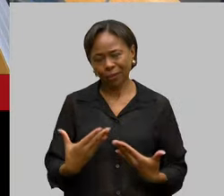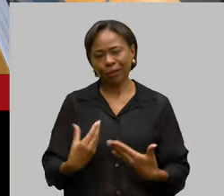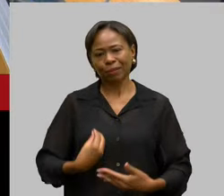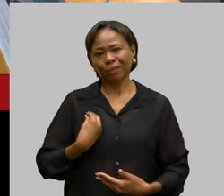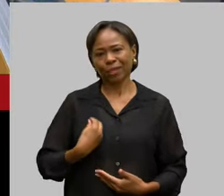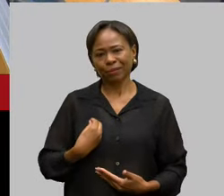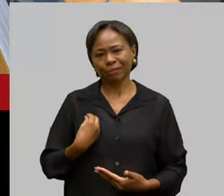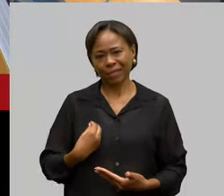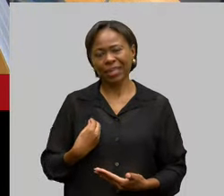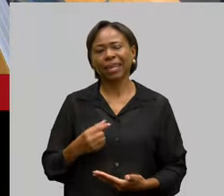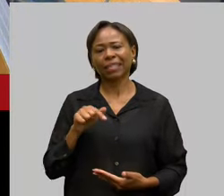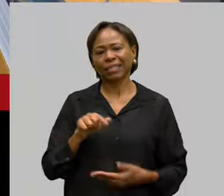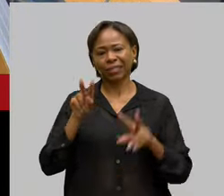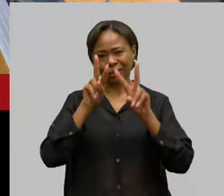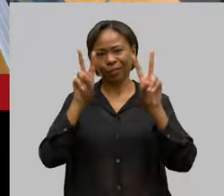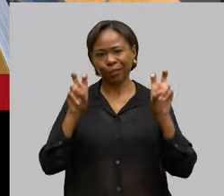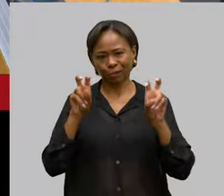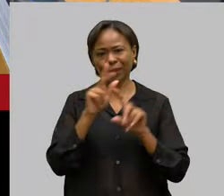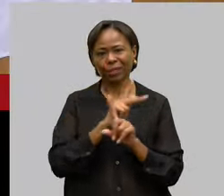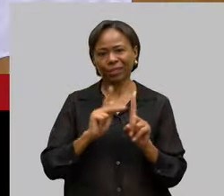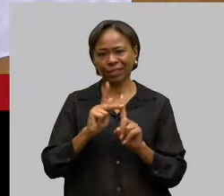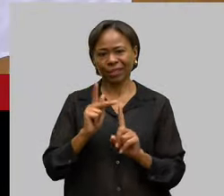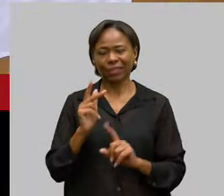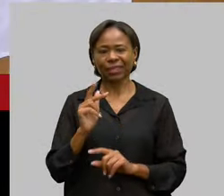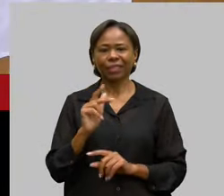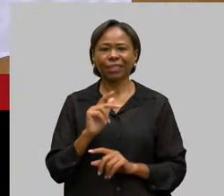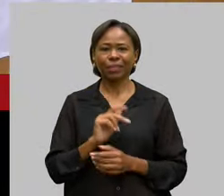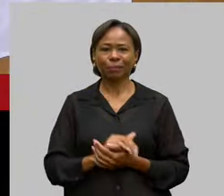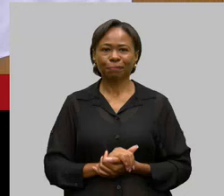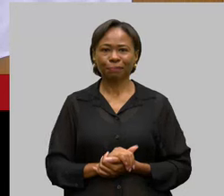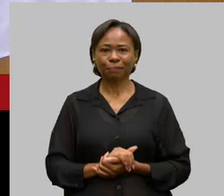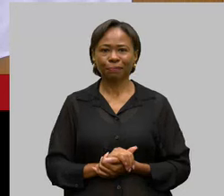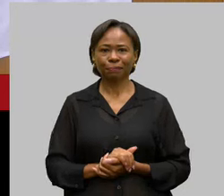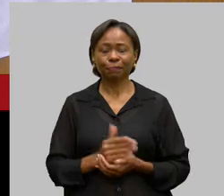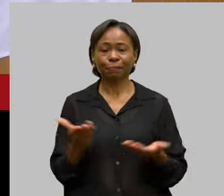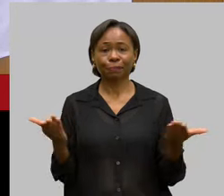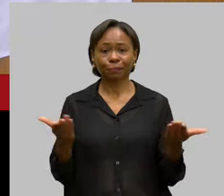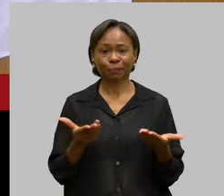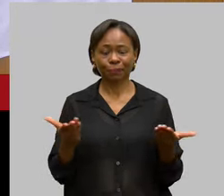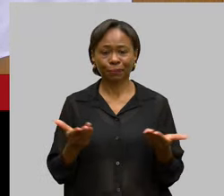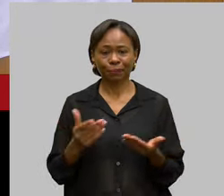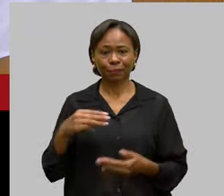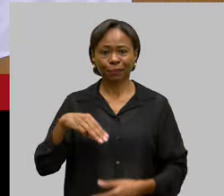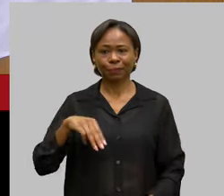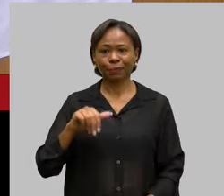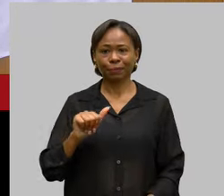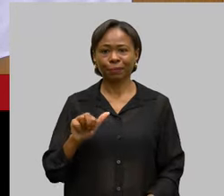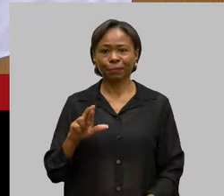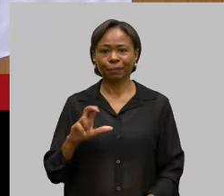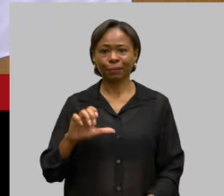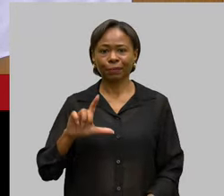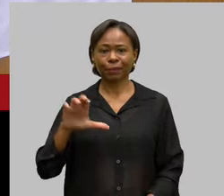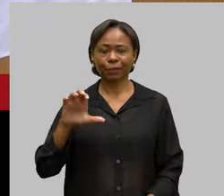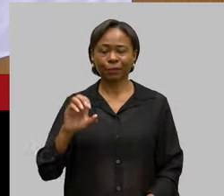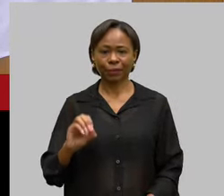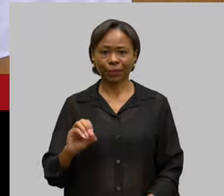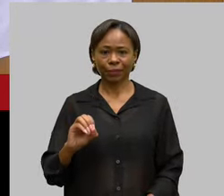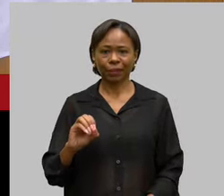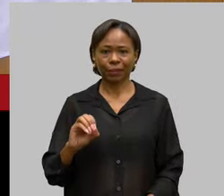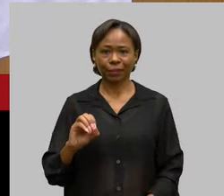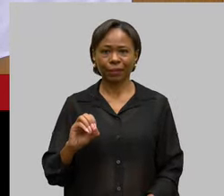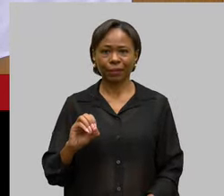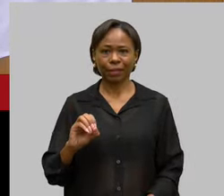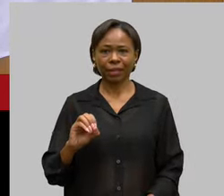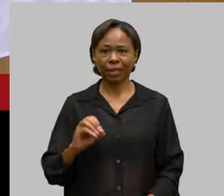Cultura previdenciária passamos a palavra ao Dr Marcelo Barroso Lima Brito de Campos